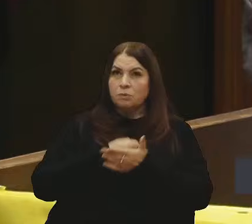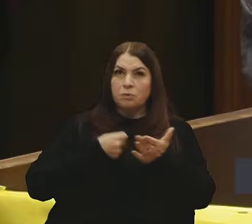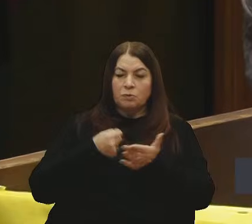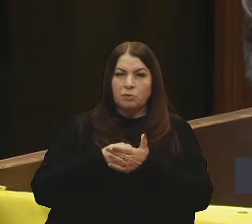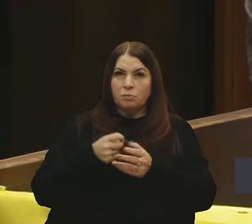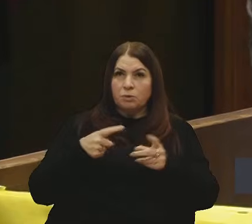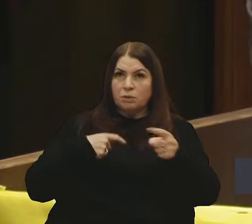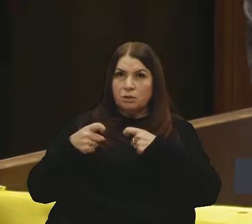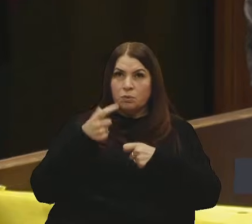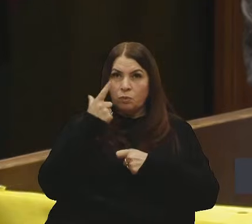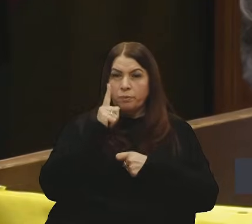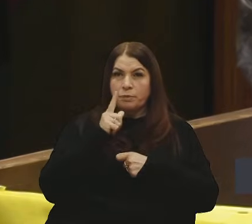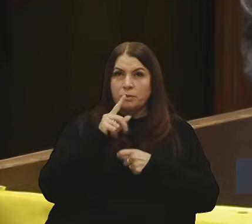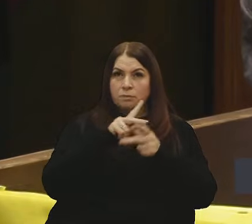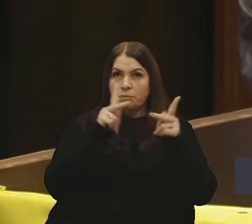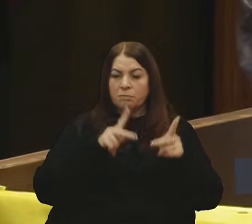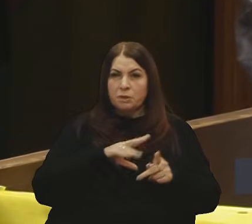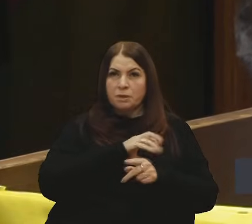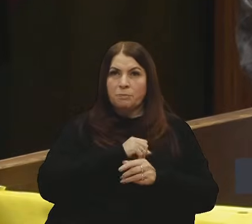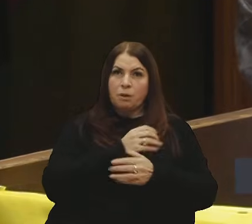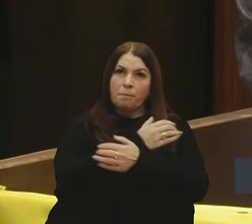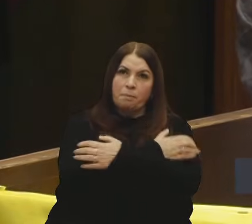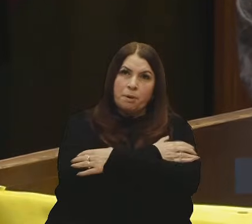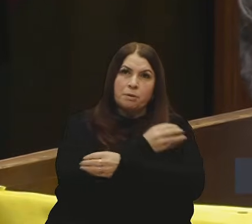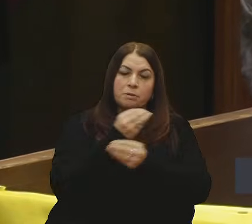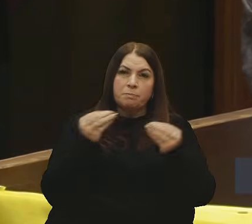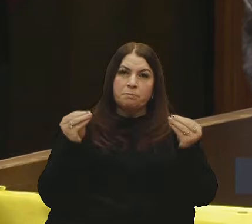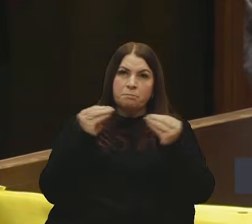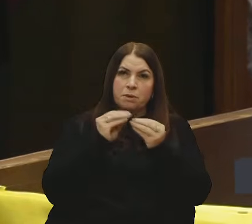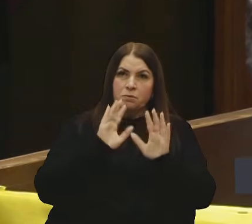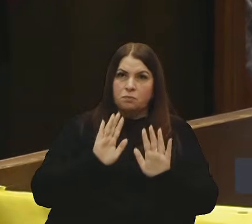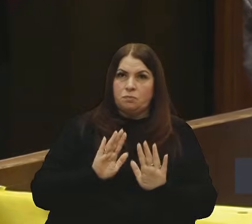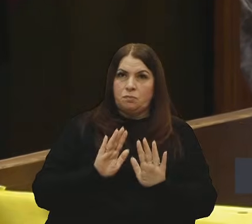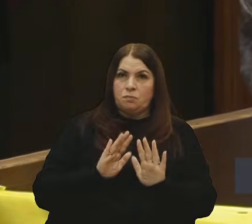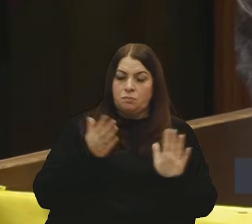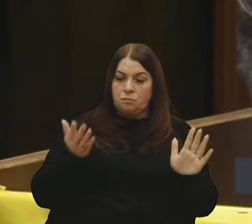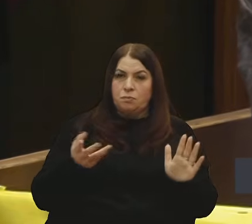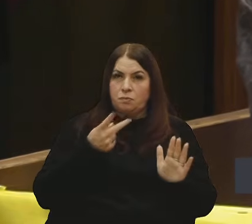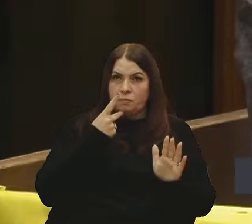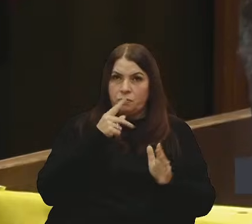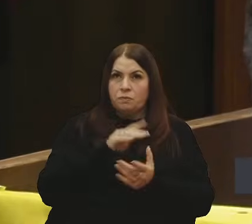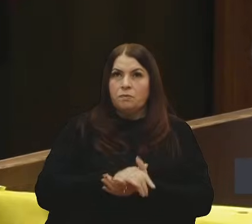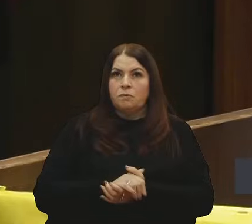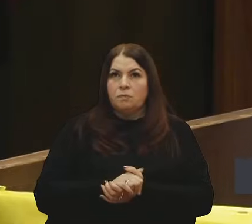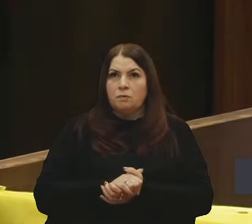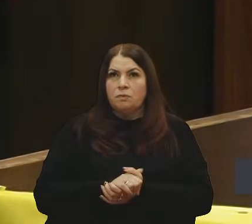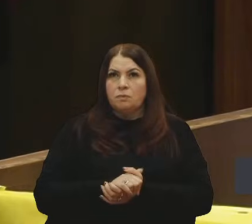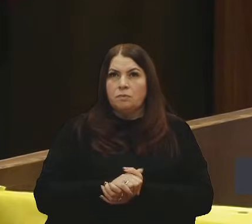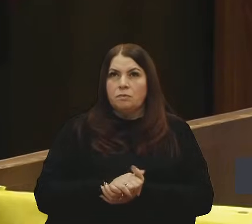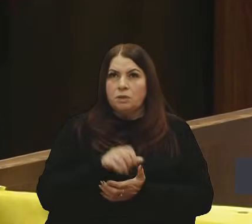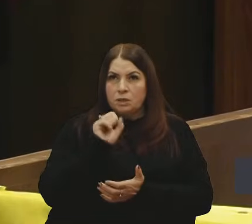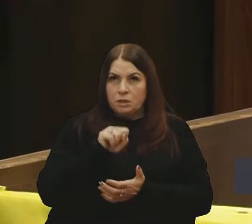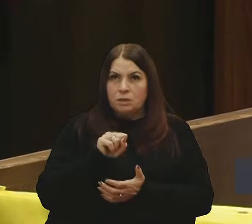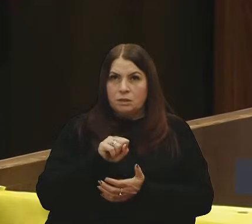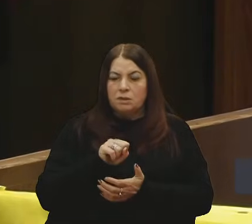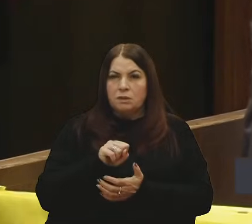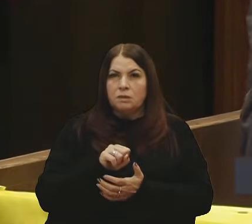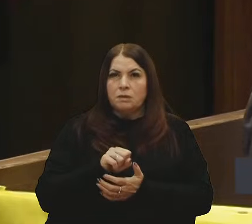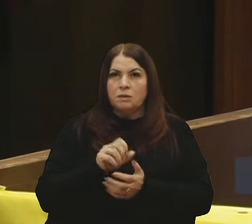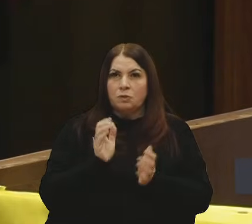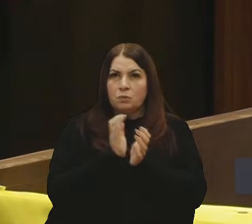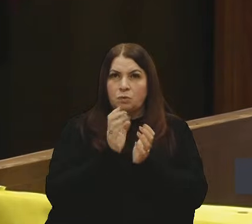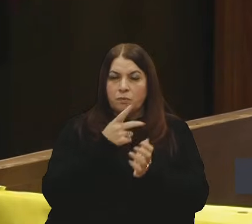guerra se conquista com paz e amor e abracinho e beijo na boca. Então eu digo que assim, sim, que nem vários colegas